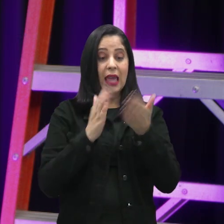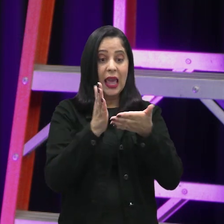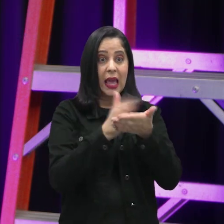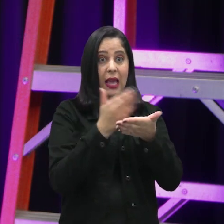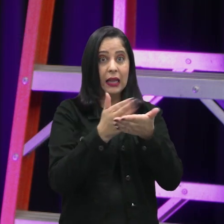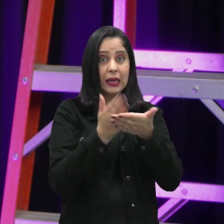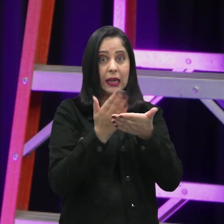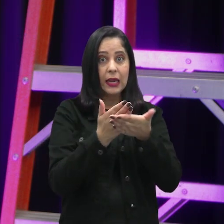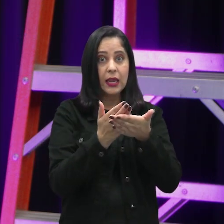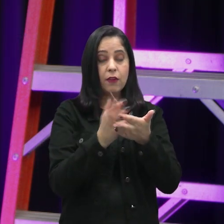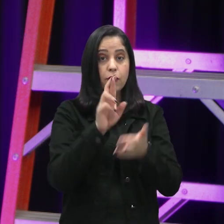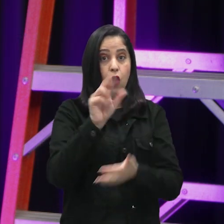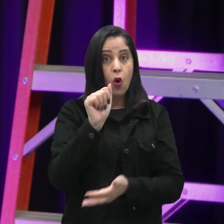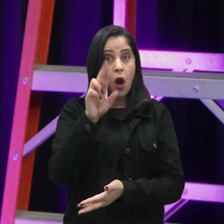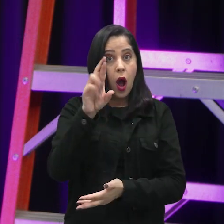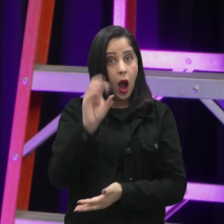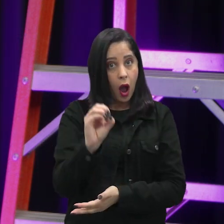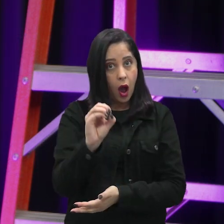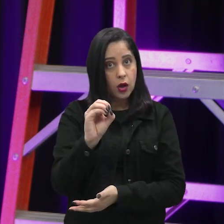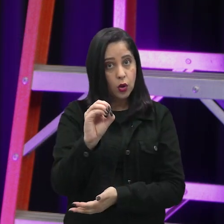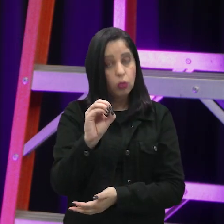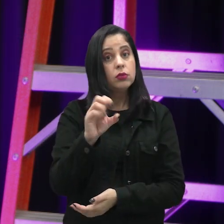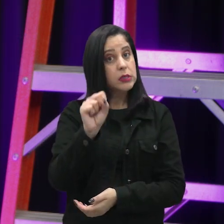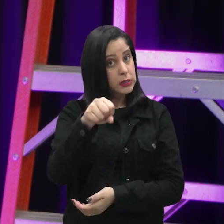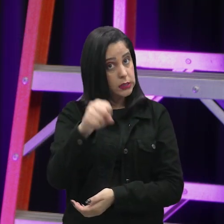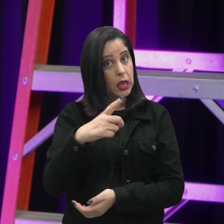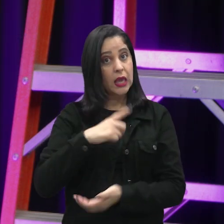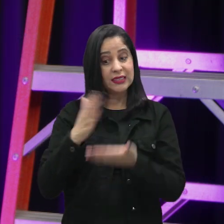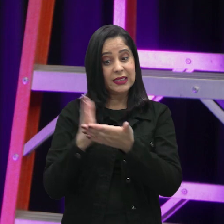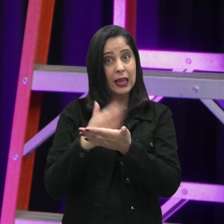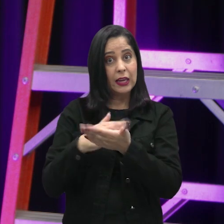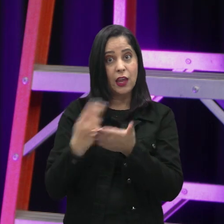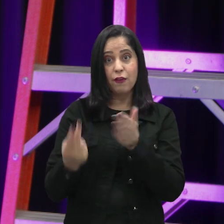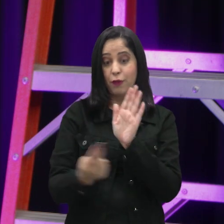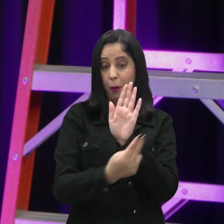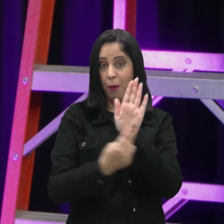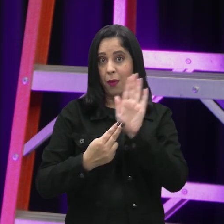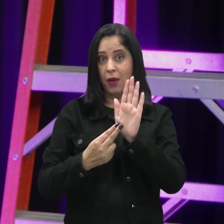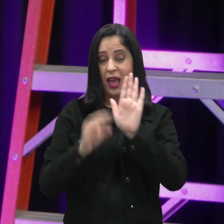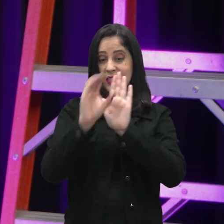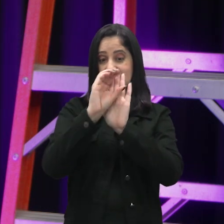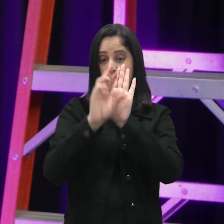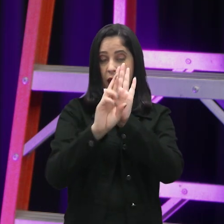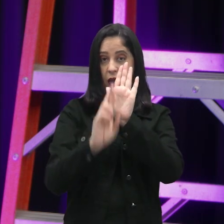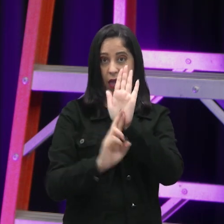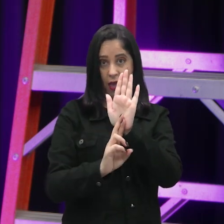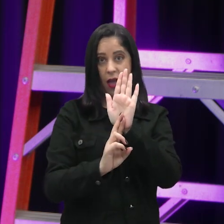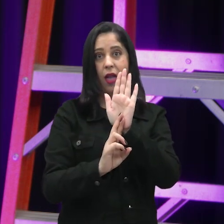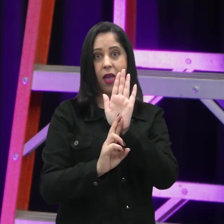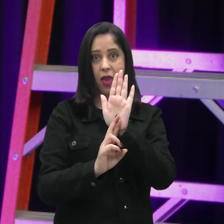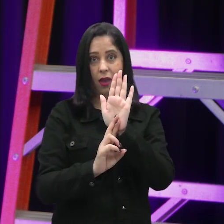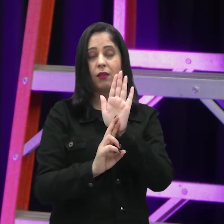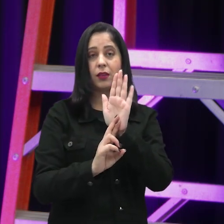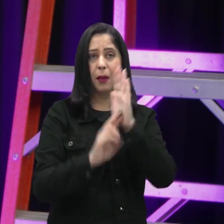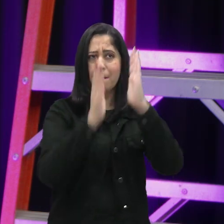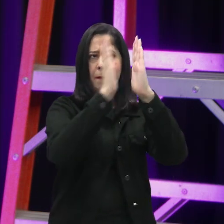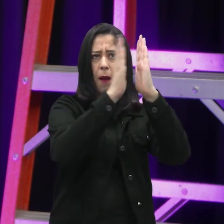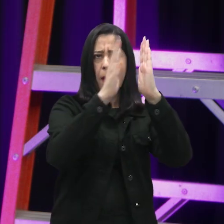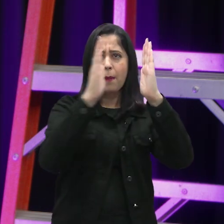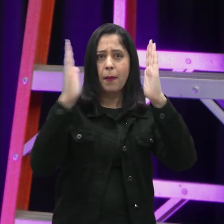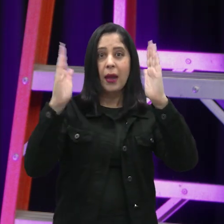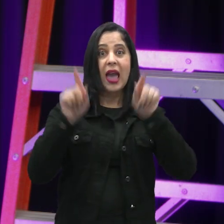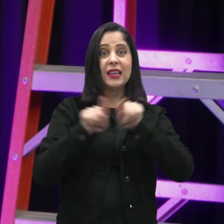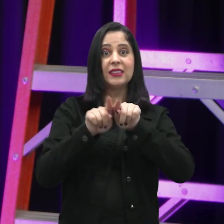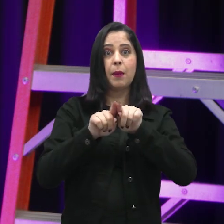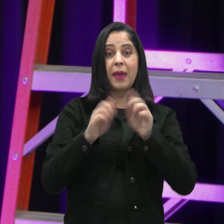acervo raridades, minha gente, como obras do poeta, claro, né, que dá nome à Biblioteca Cassiano Ricardo, e uma coleção do